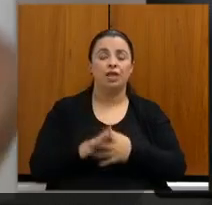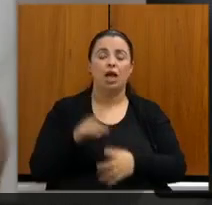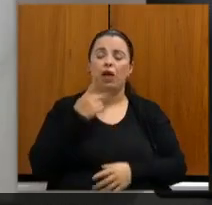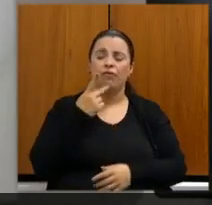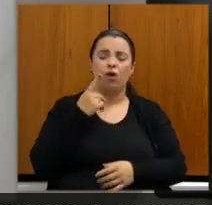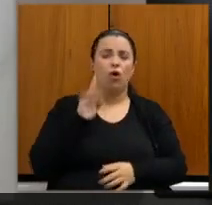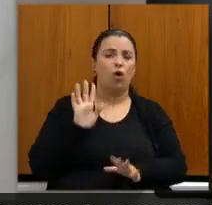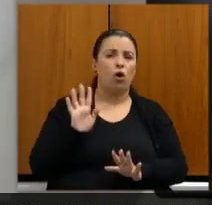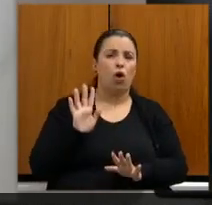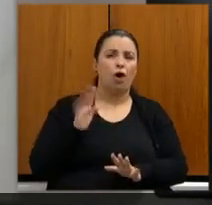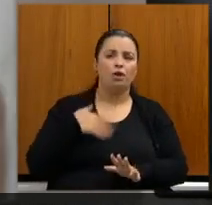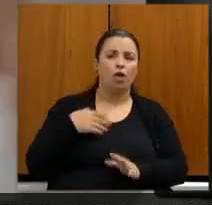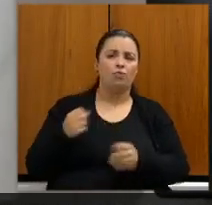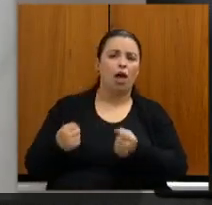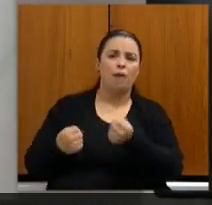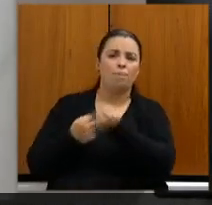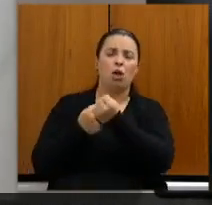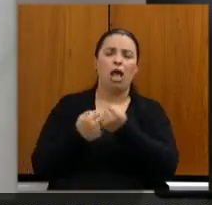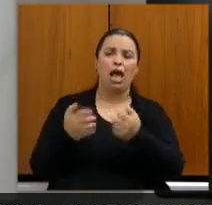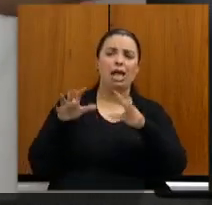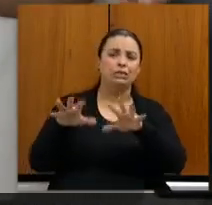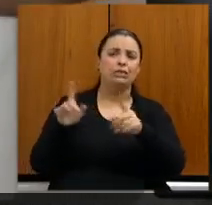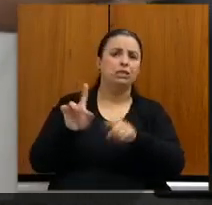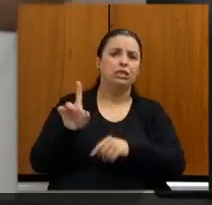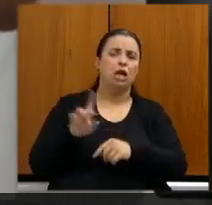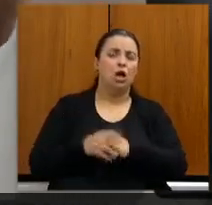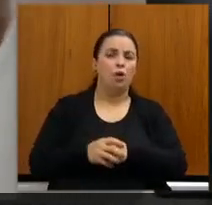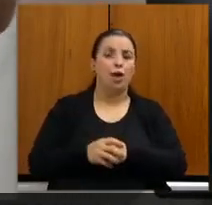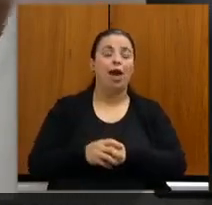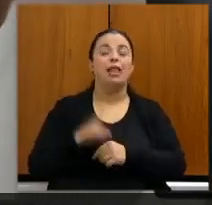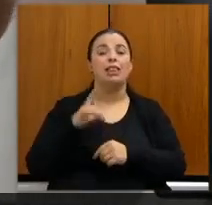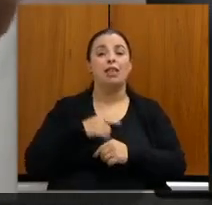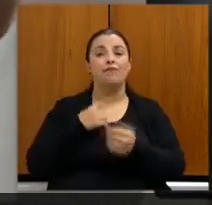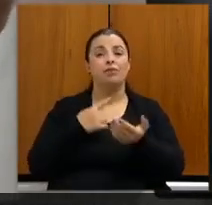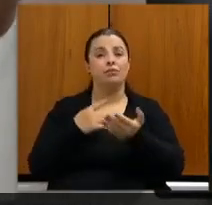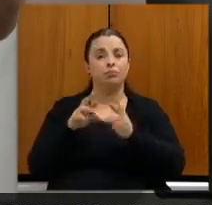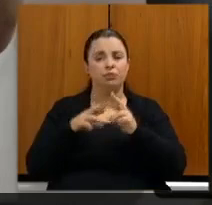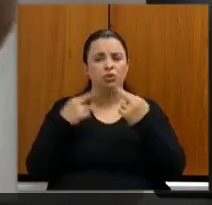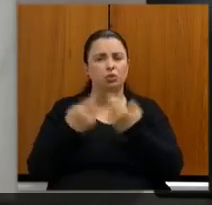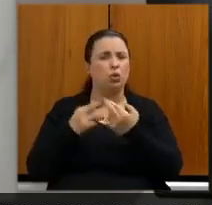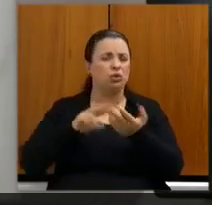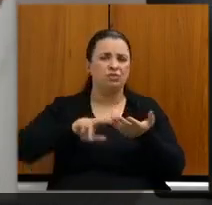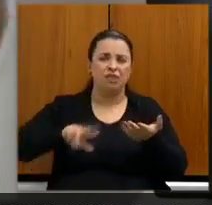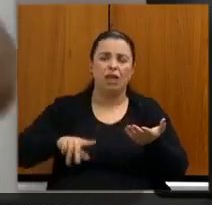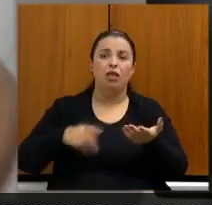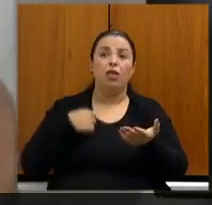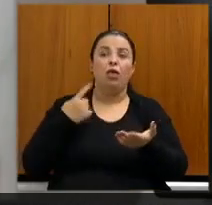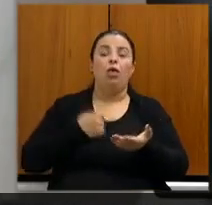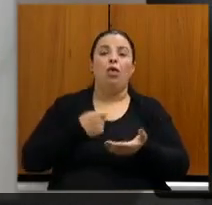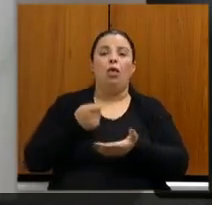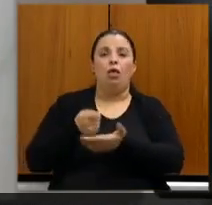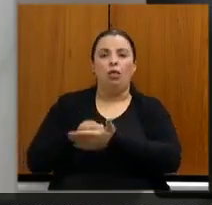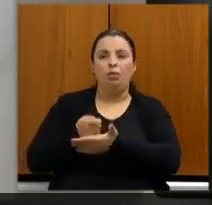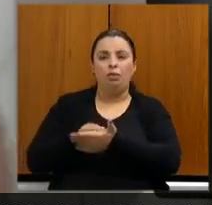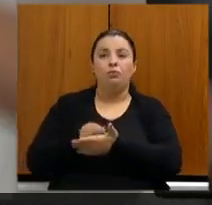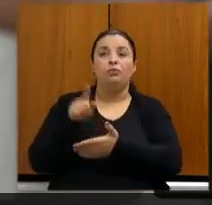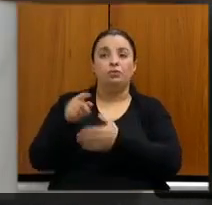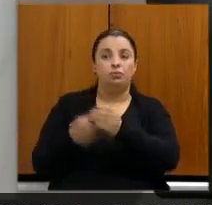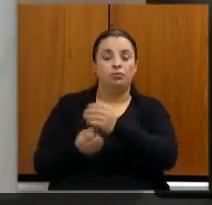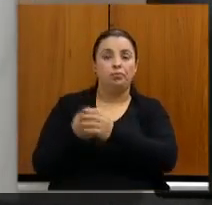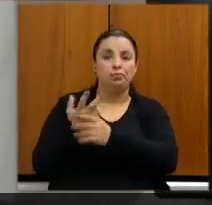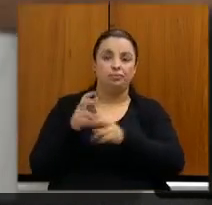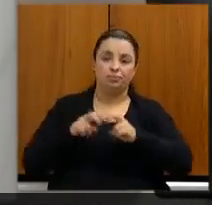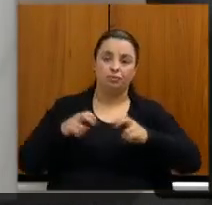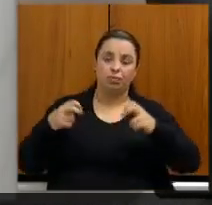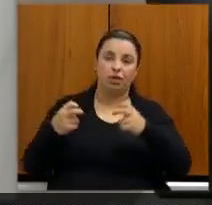ser assim grátis não e aí fizemos reuniões e falam nós exigimos o que você crie a mesa de negociação